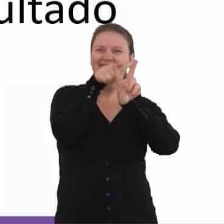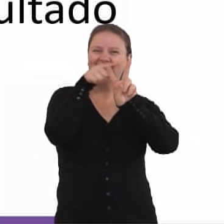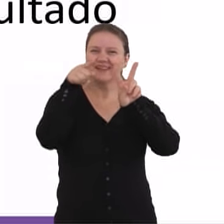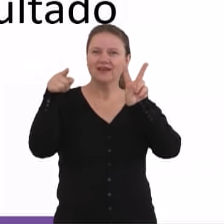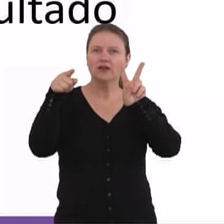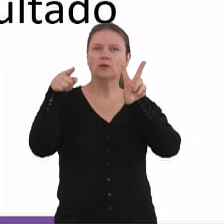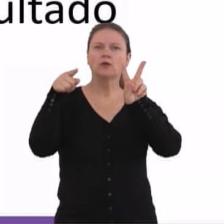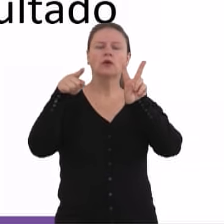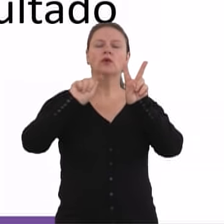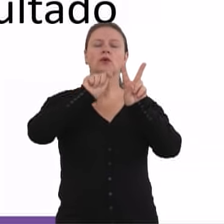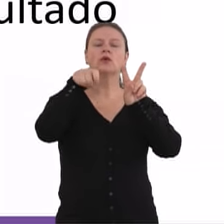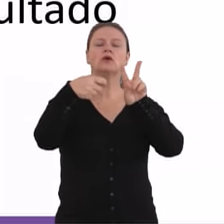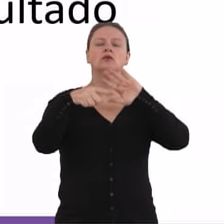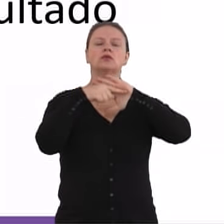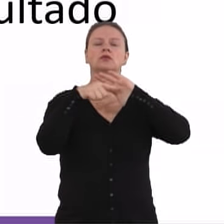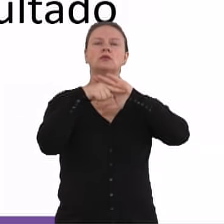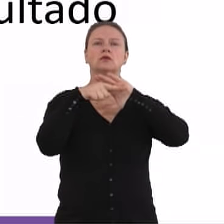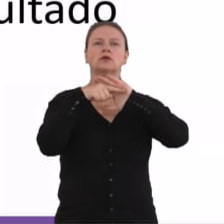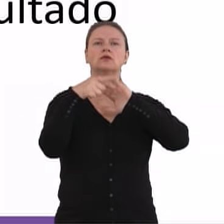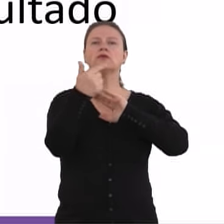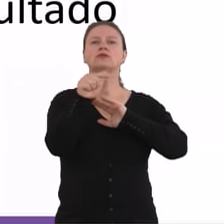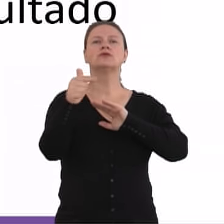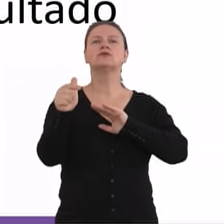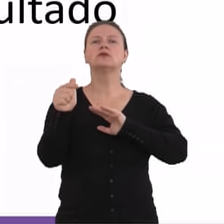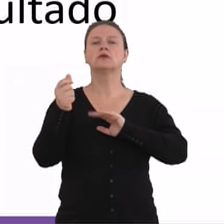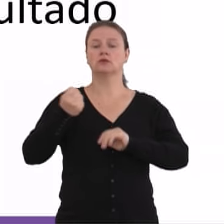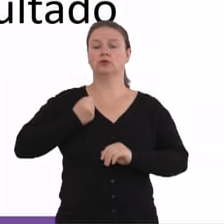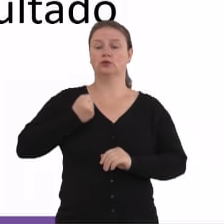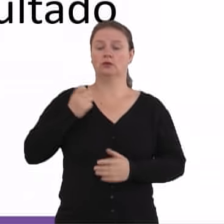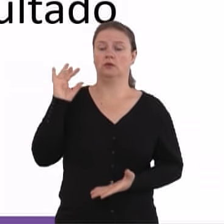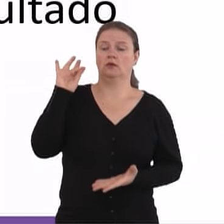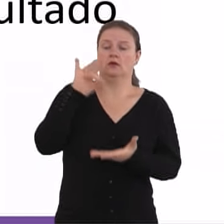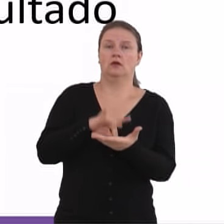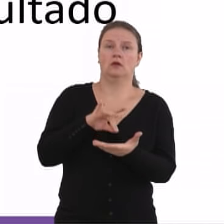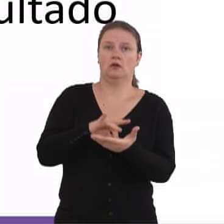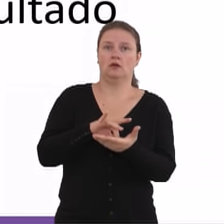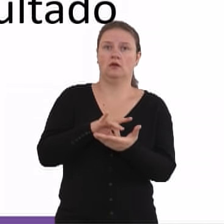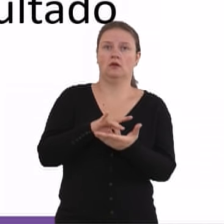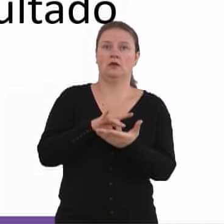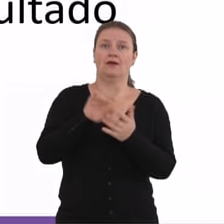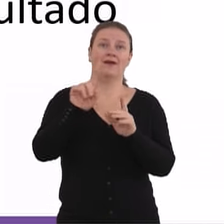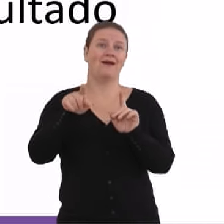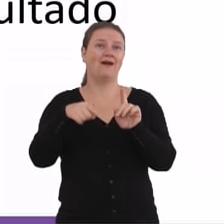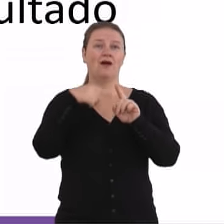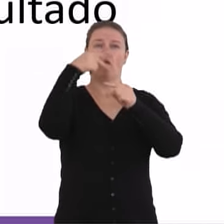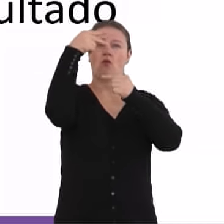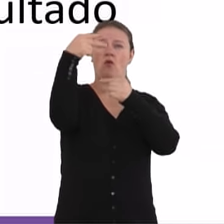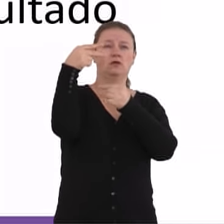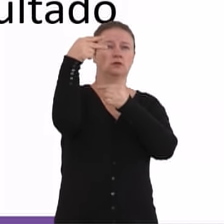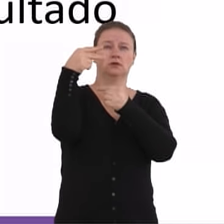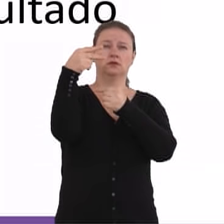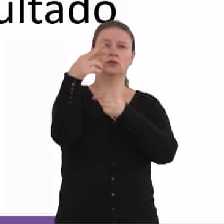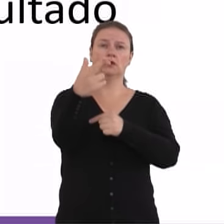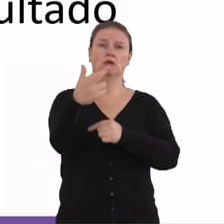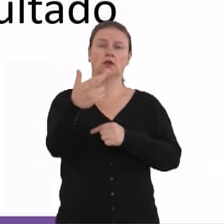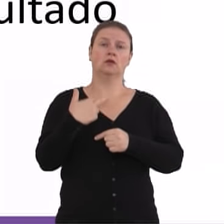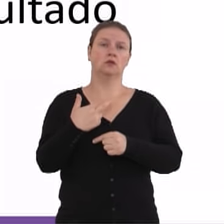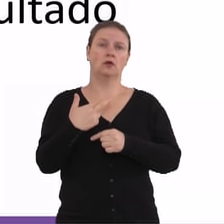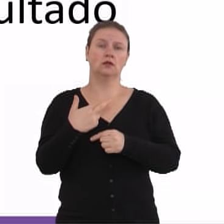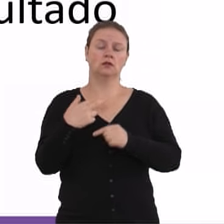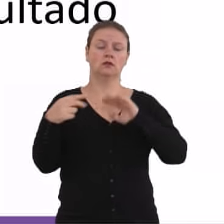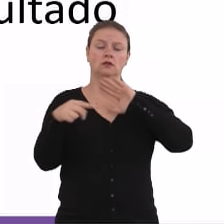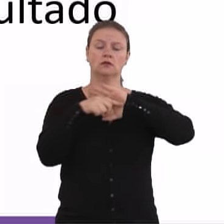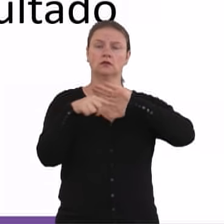representa um número real, pois não existe um número real que elevado ao quadrado tenha como resultado um número real